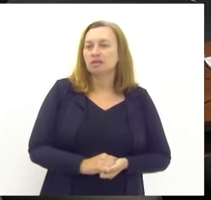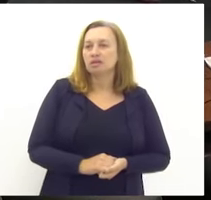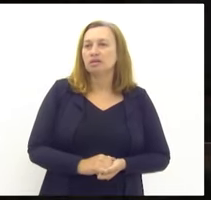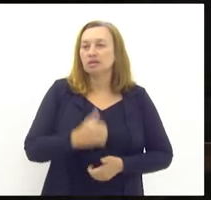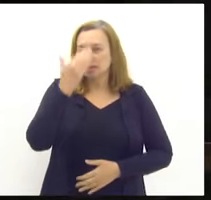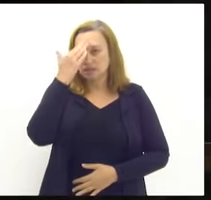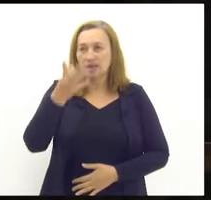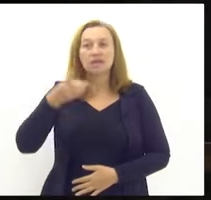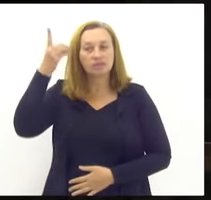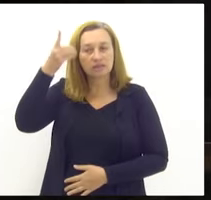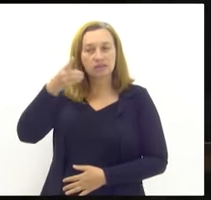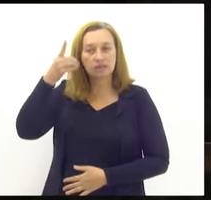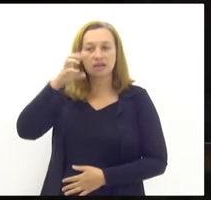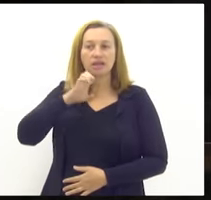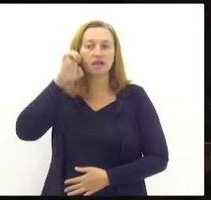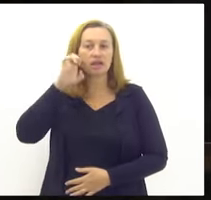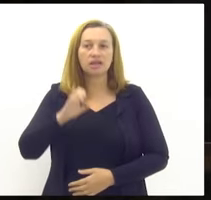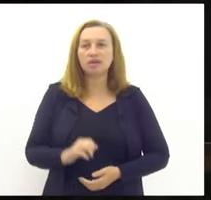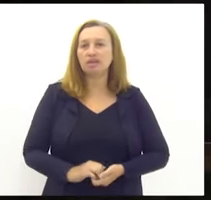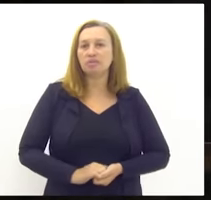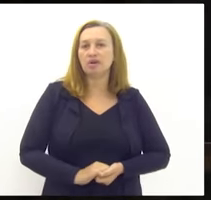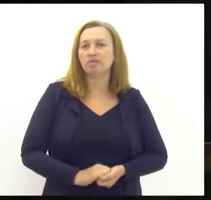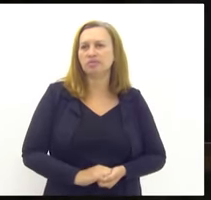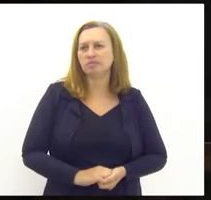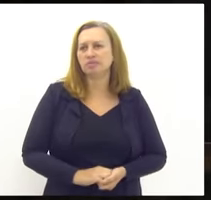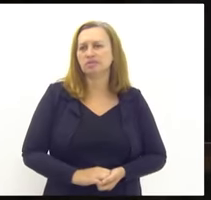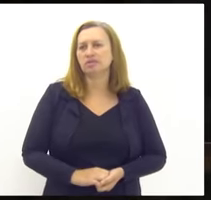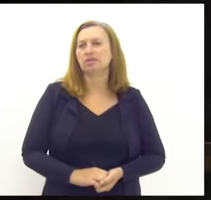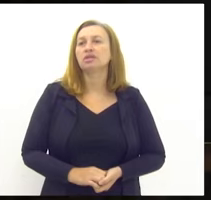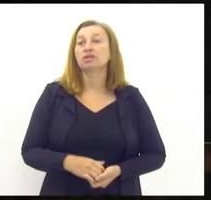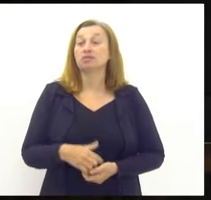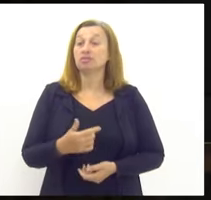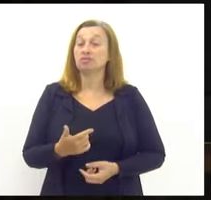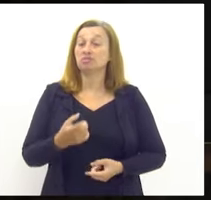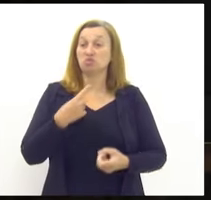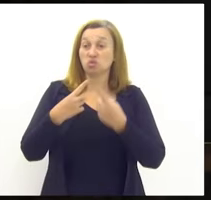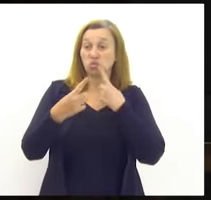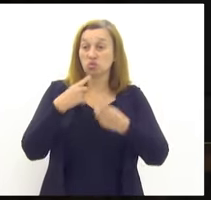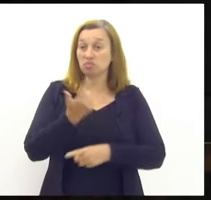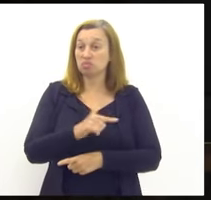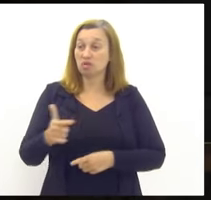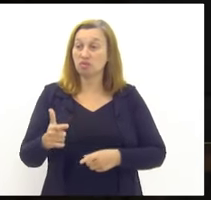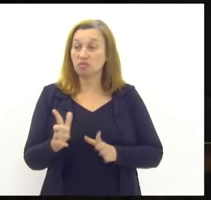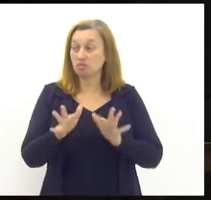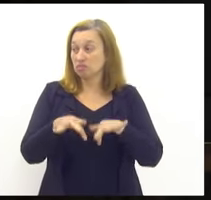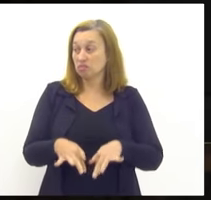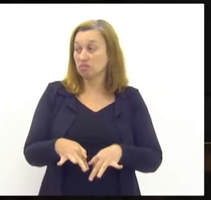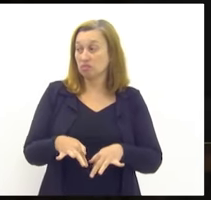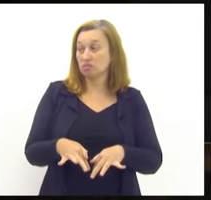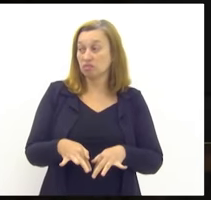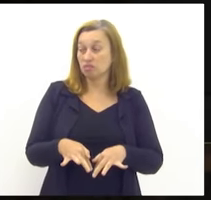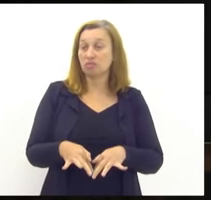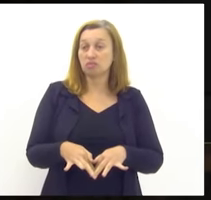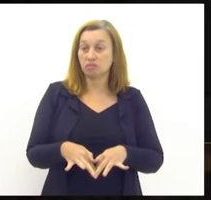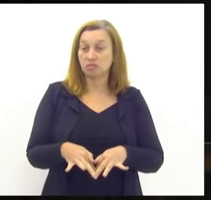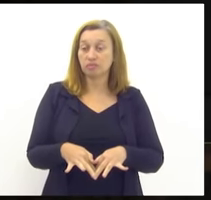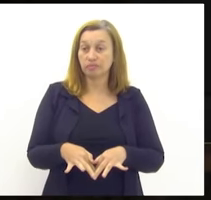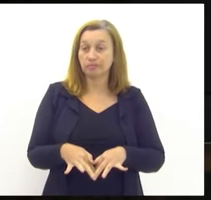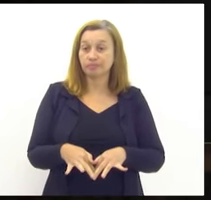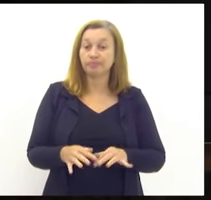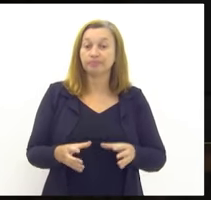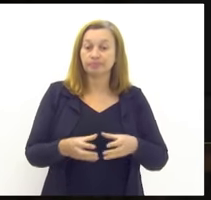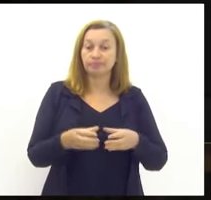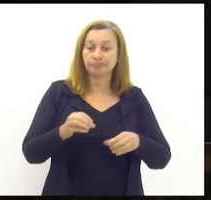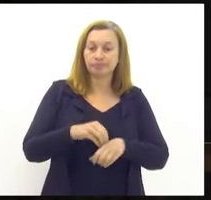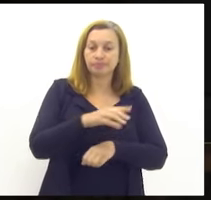Obrigado deputada Érica não havendo mais Quem Queira discutir encerrada a discussão em votação parecer da comissão de